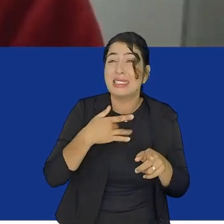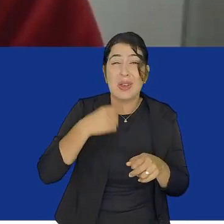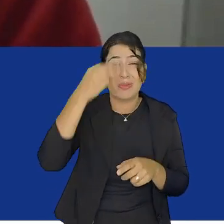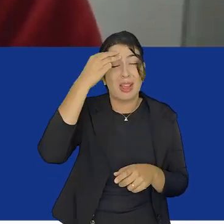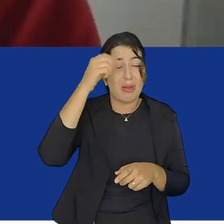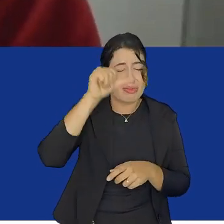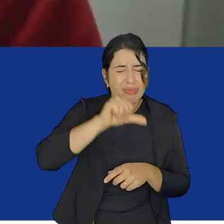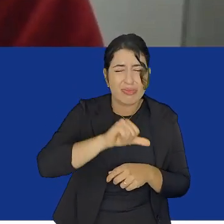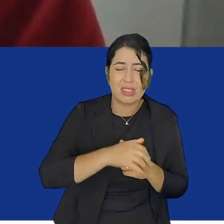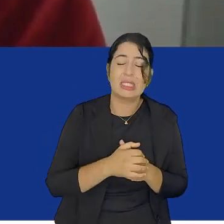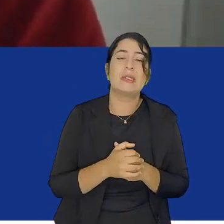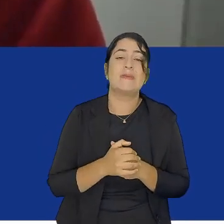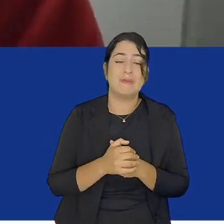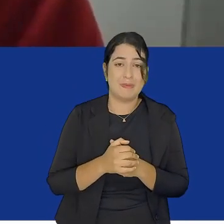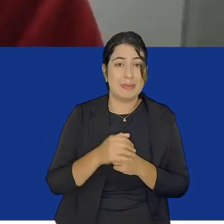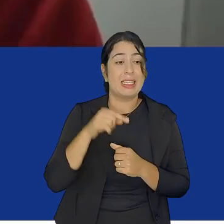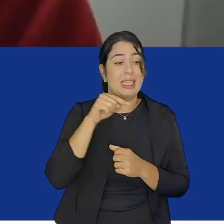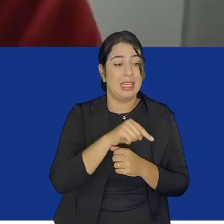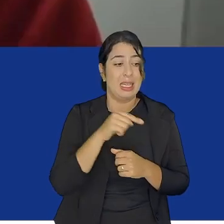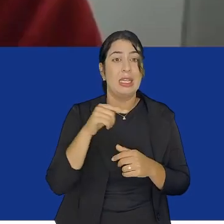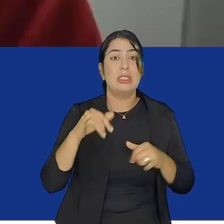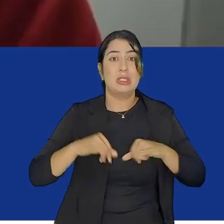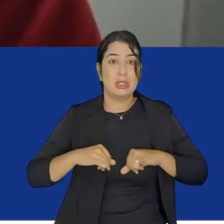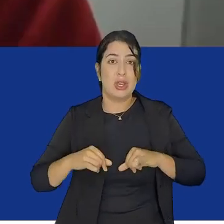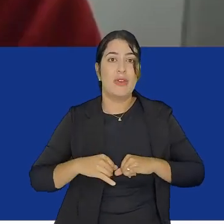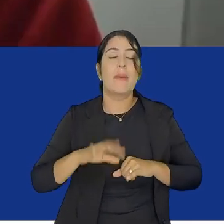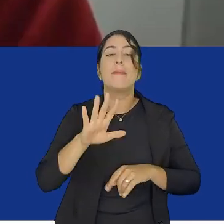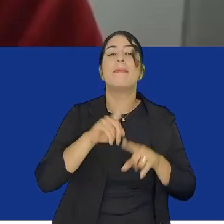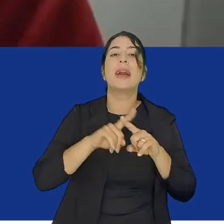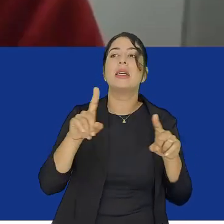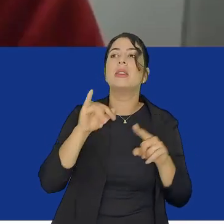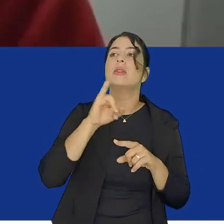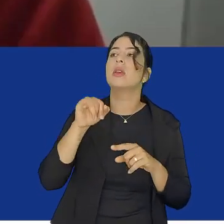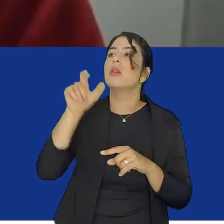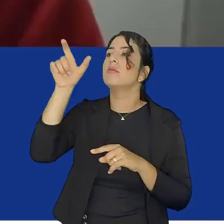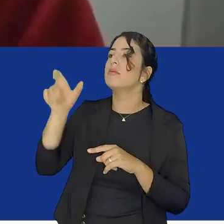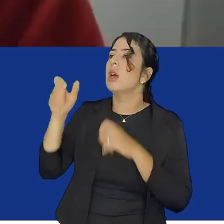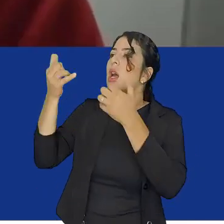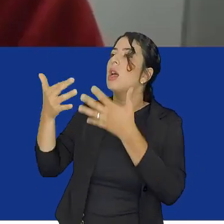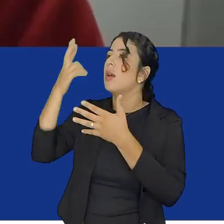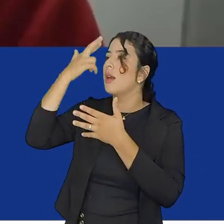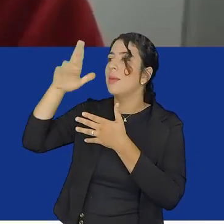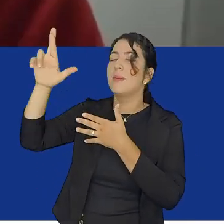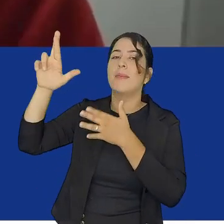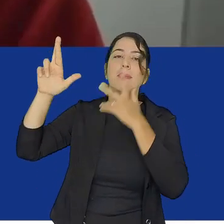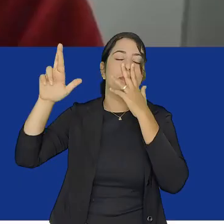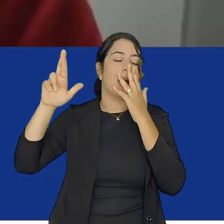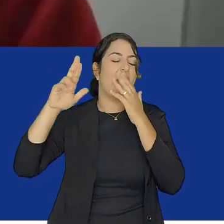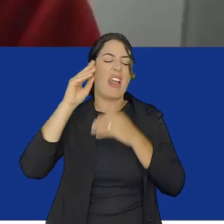um dano enorme para quem sofre assédio. E aí parece que se a gente discute a vulnerabilidade do gestor, a gente